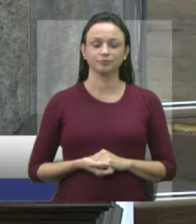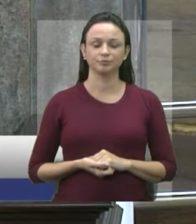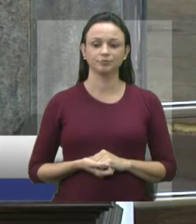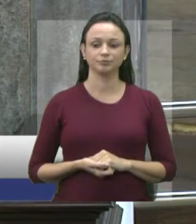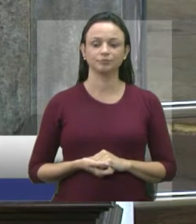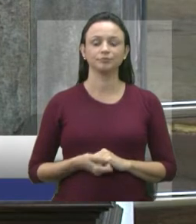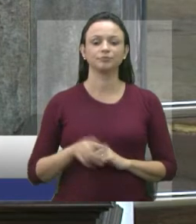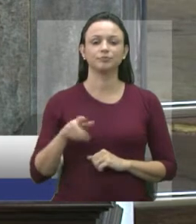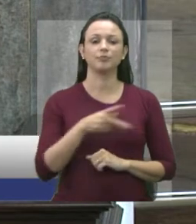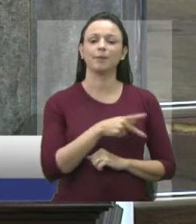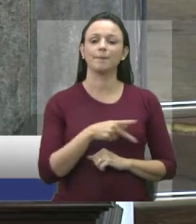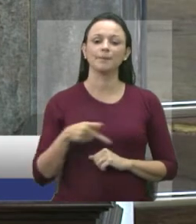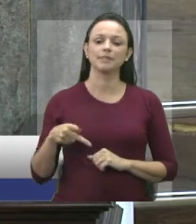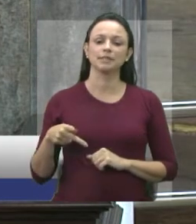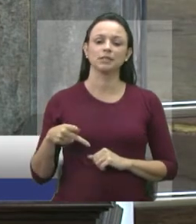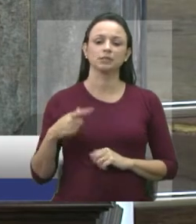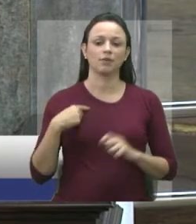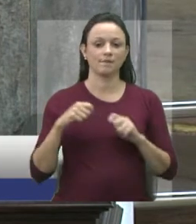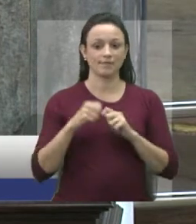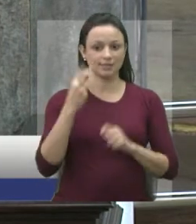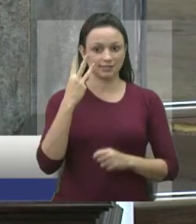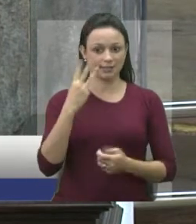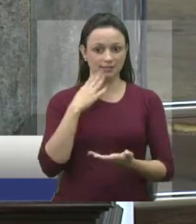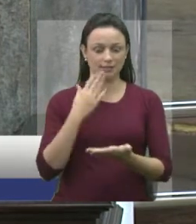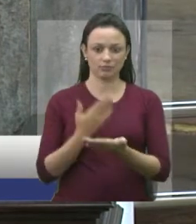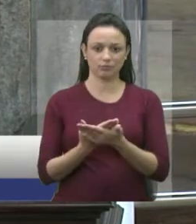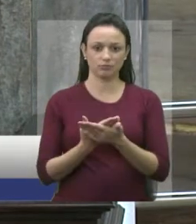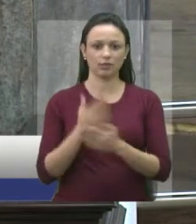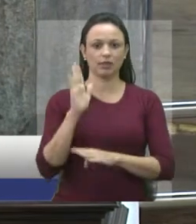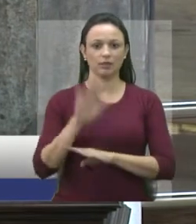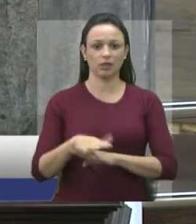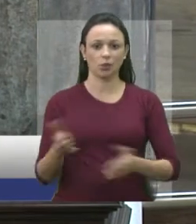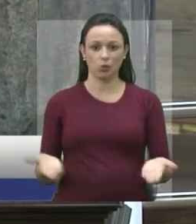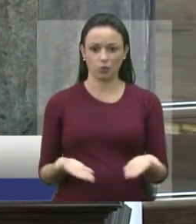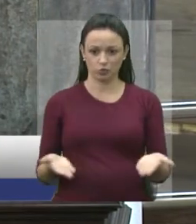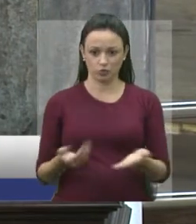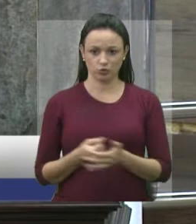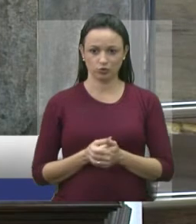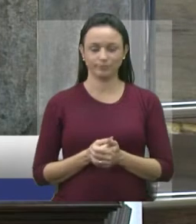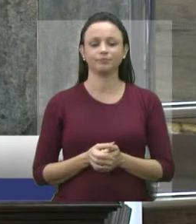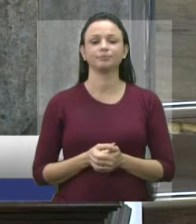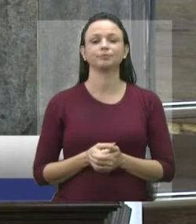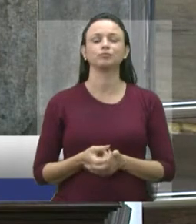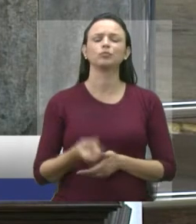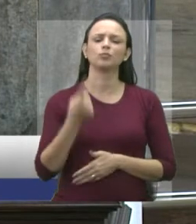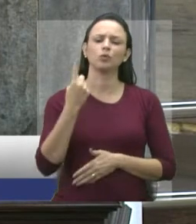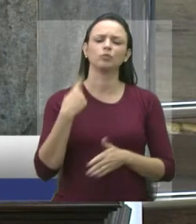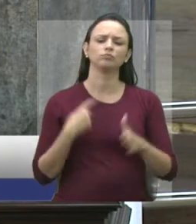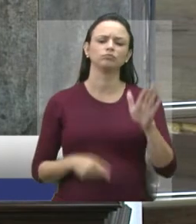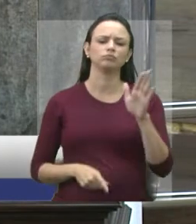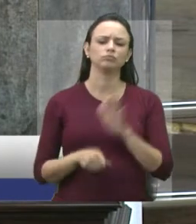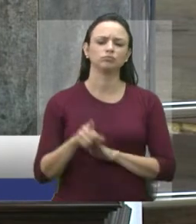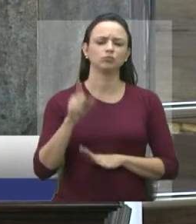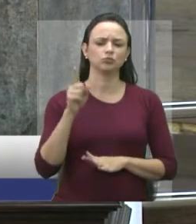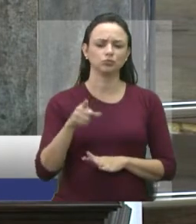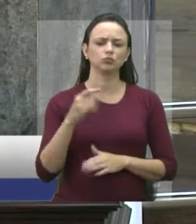Senhor presidente, fiz 3 requerimentos na tarde de hoje. Um, indagando ao chefe do